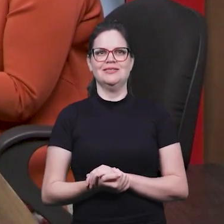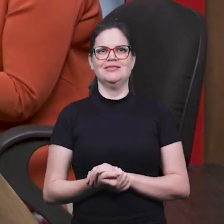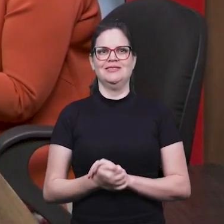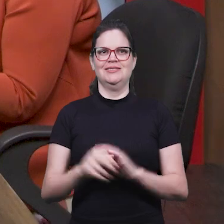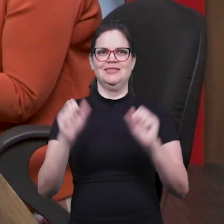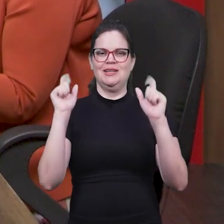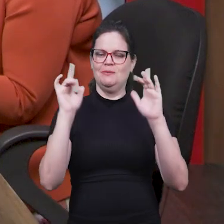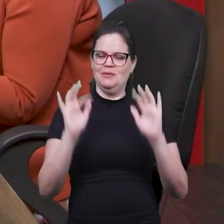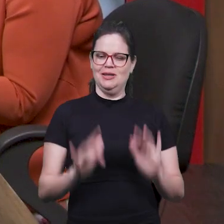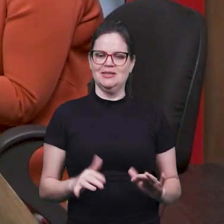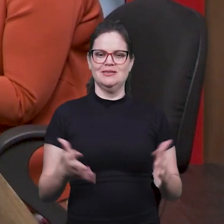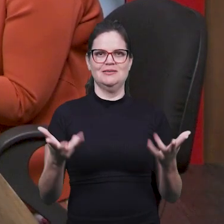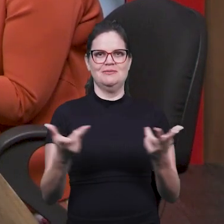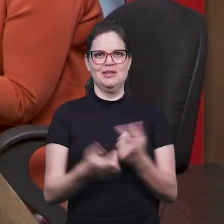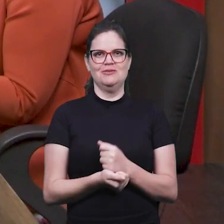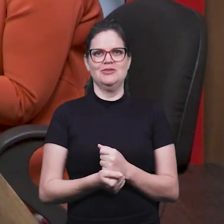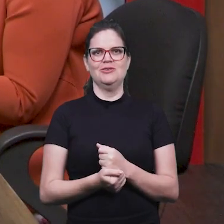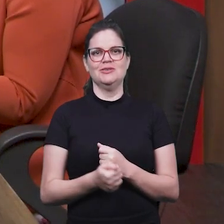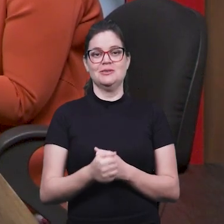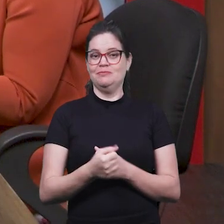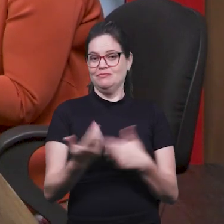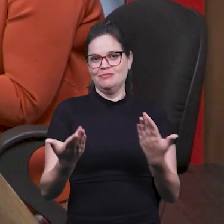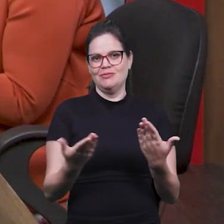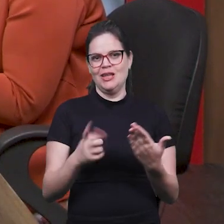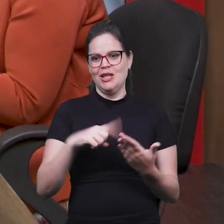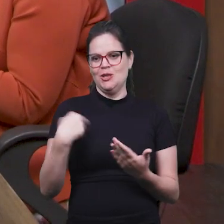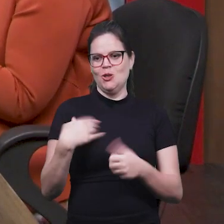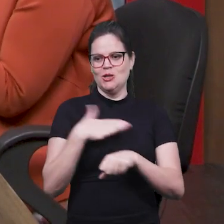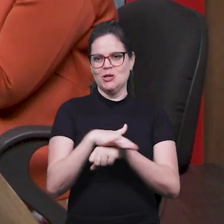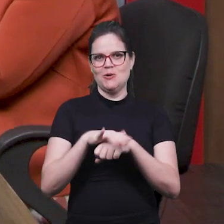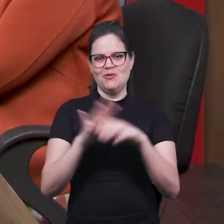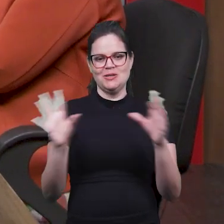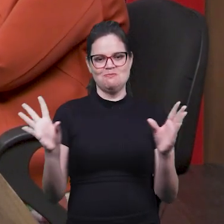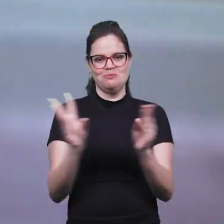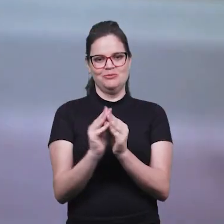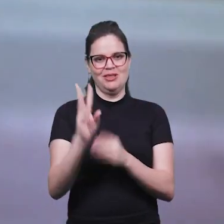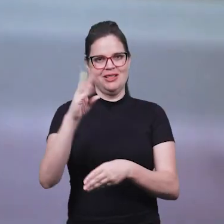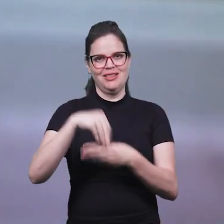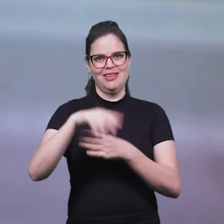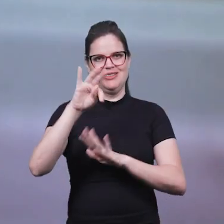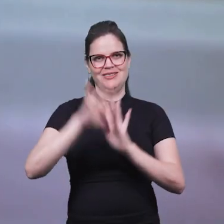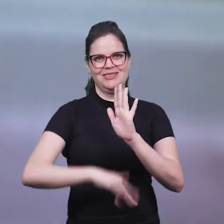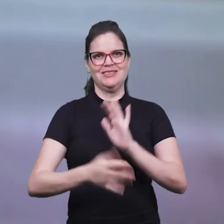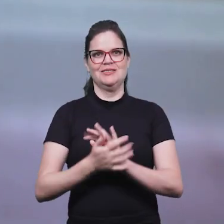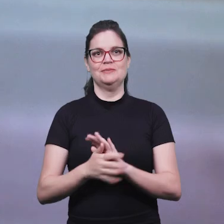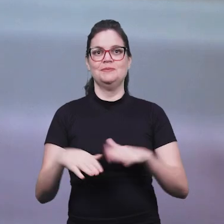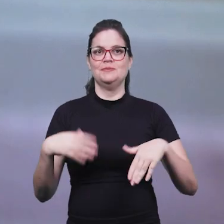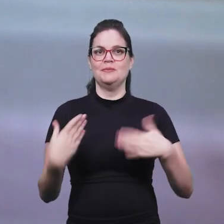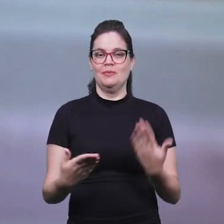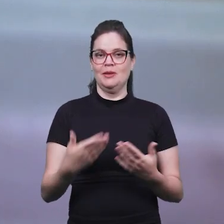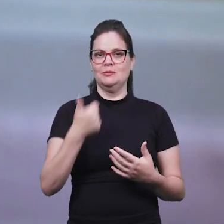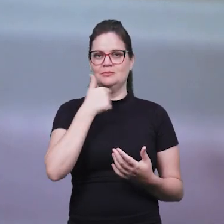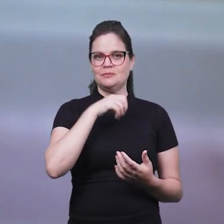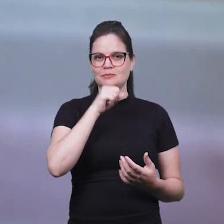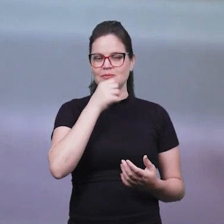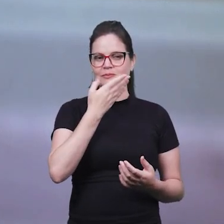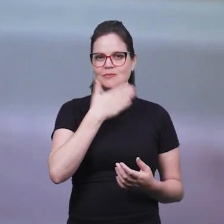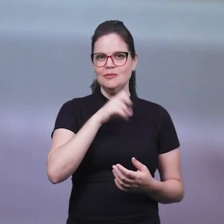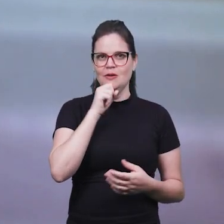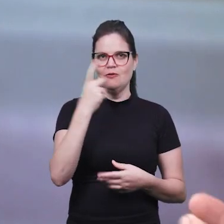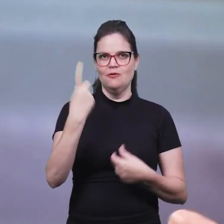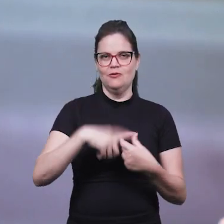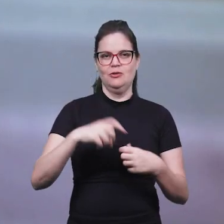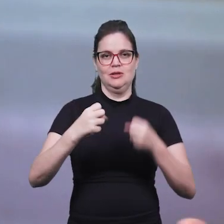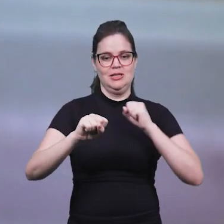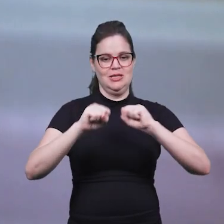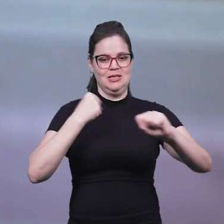Tá tudo resumido aqui a nossa conversa. Então, os pais depois vão voltar em Salmo 128 para